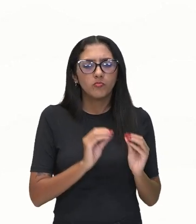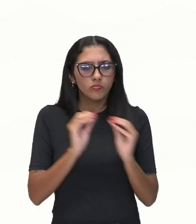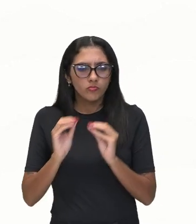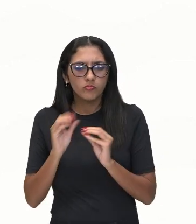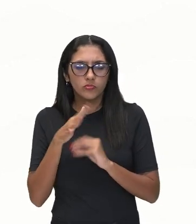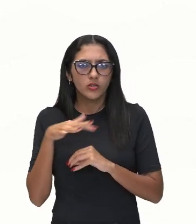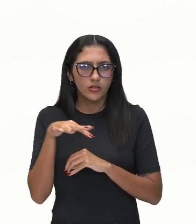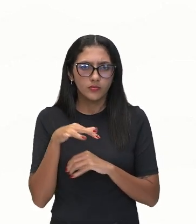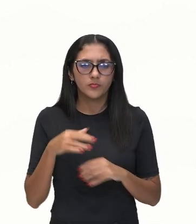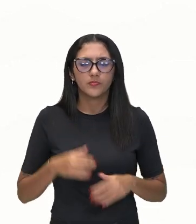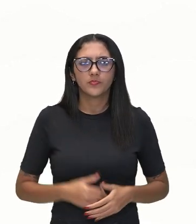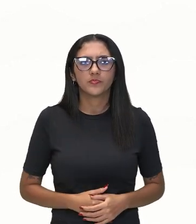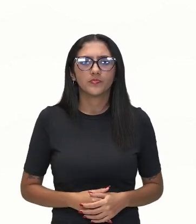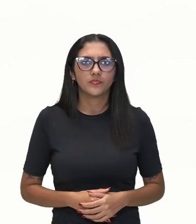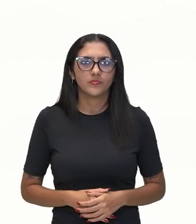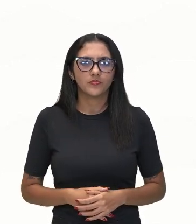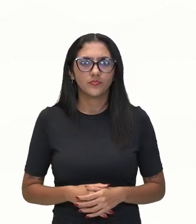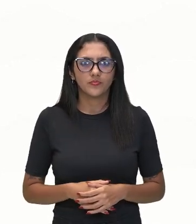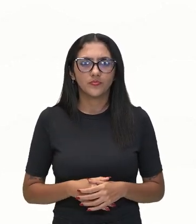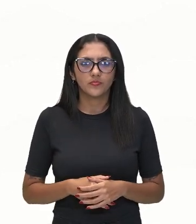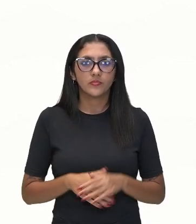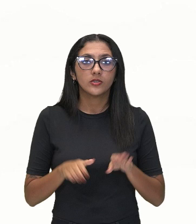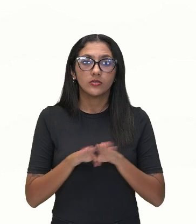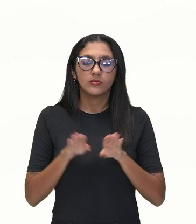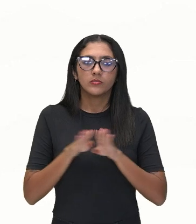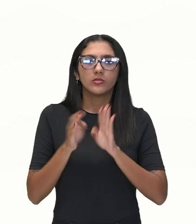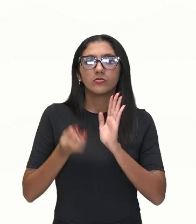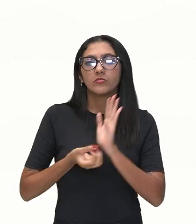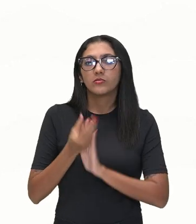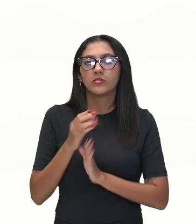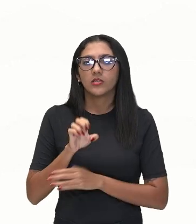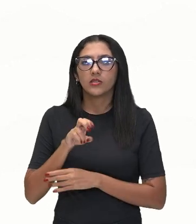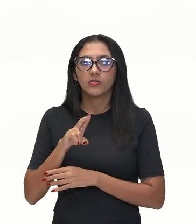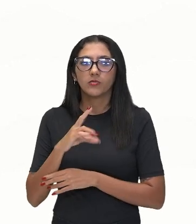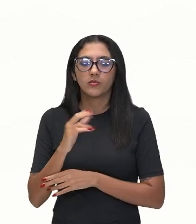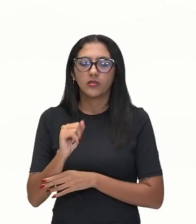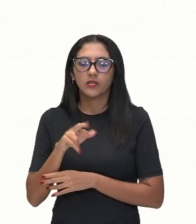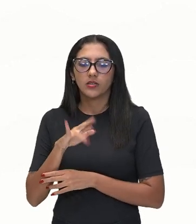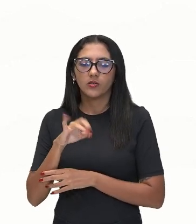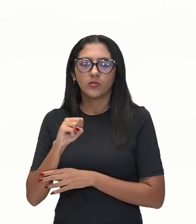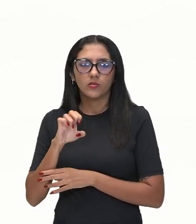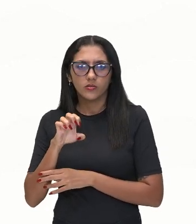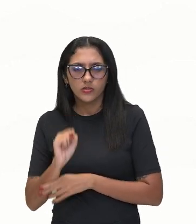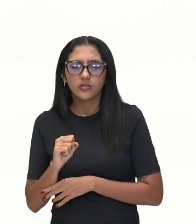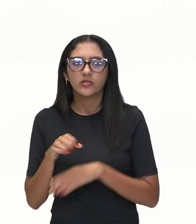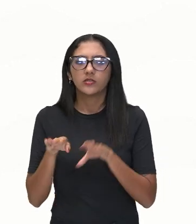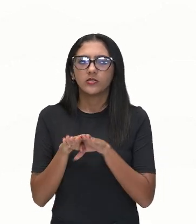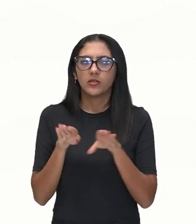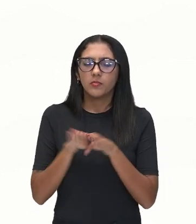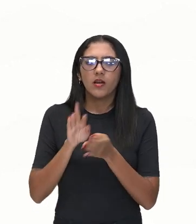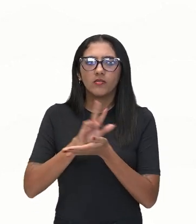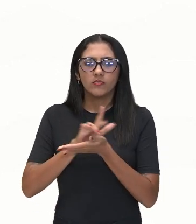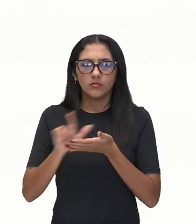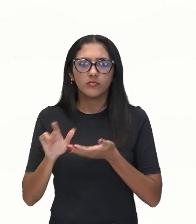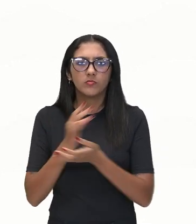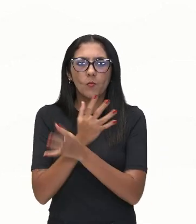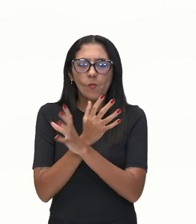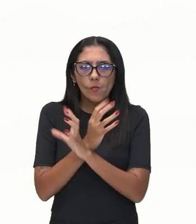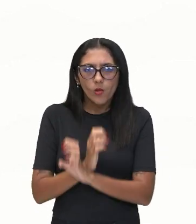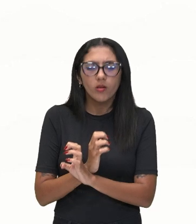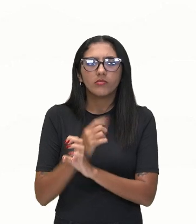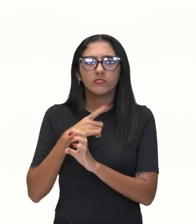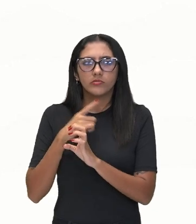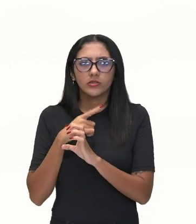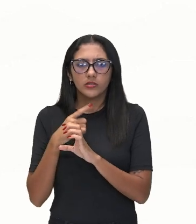meio. Tivemos aí a origem dos eucariontes, os fósseis eucariontes também, que é a organização